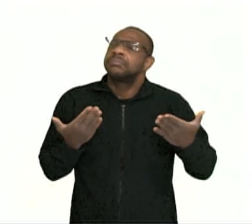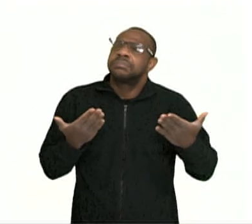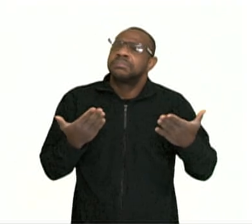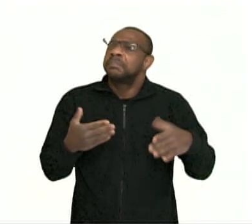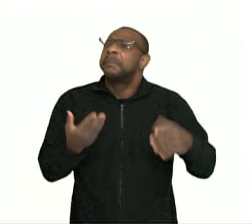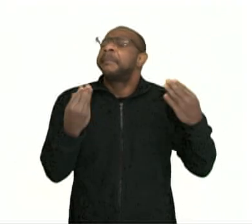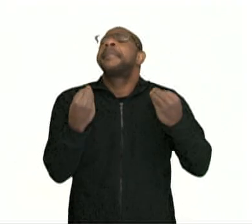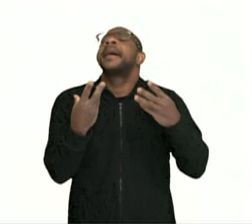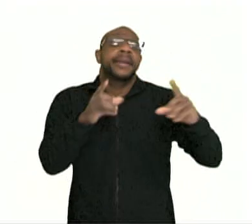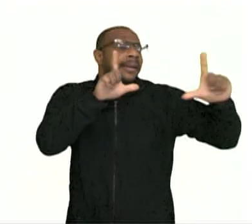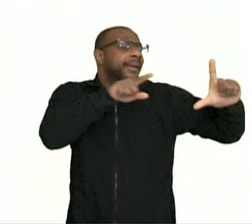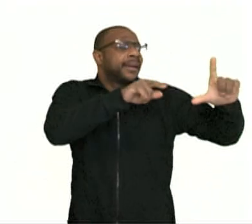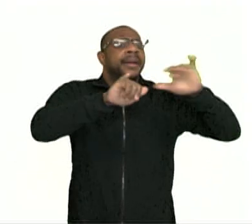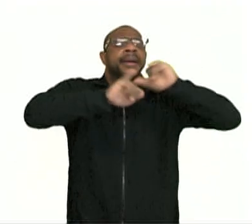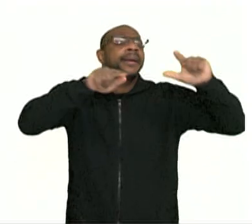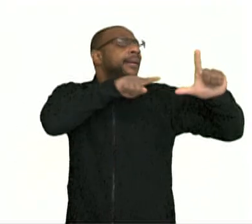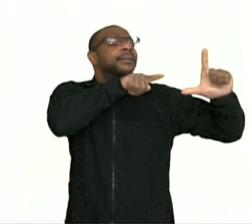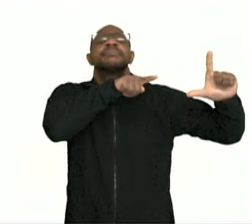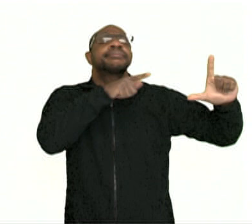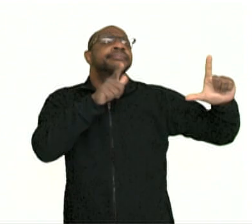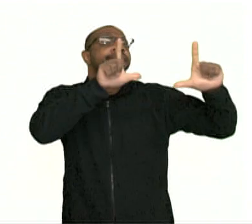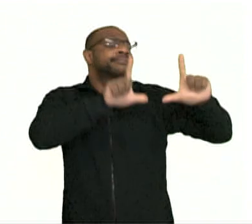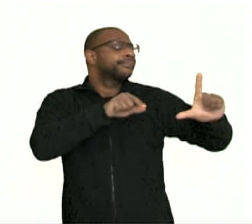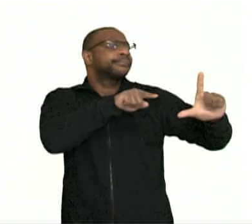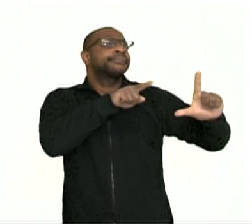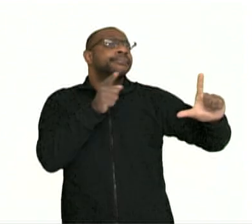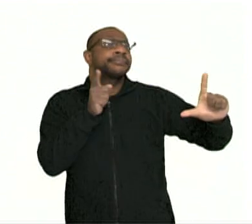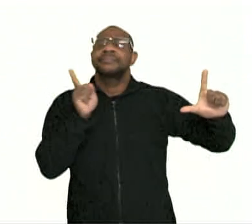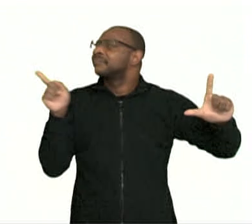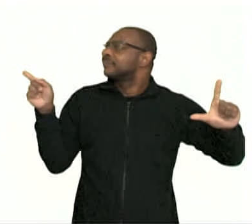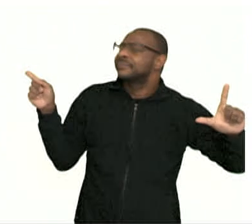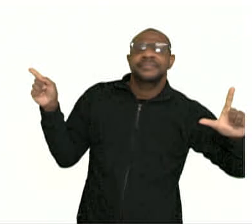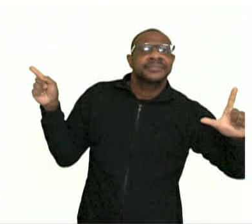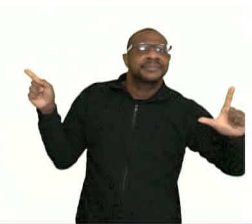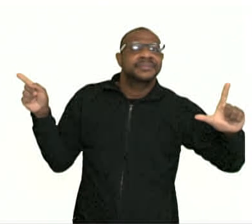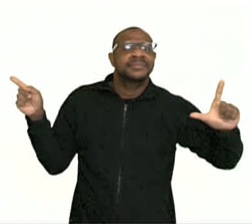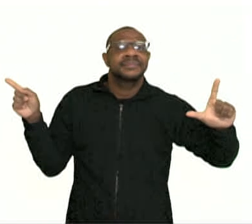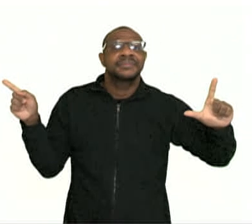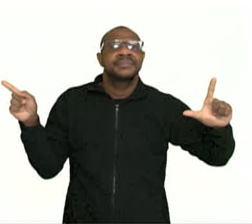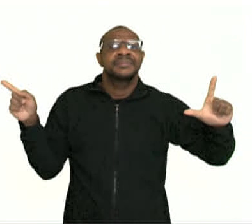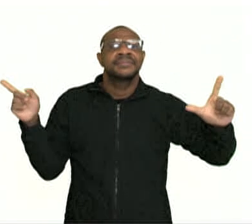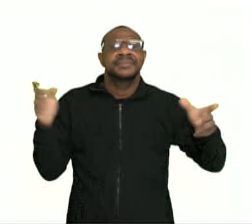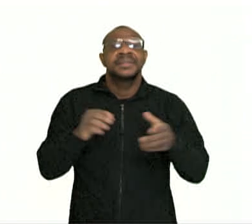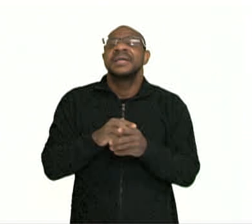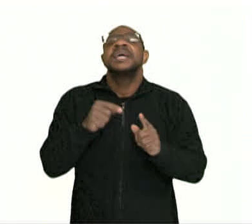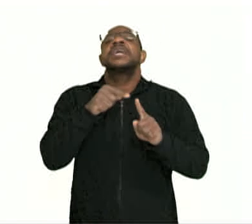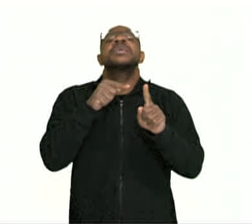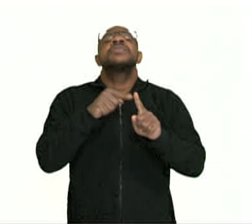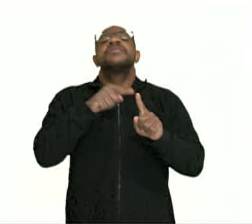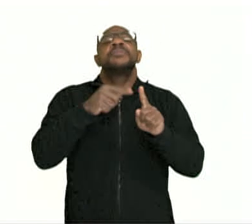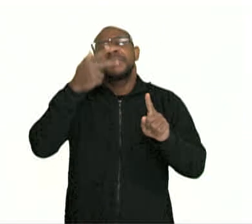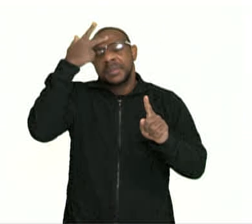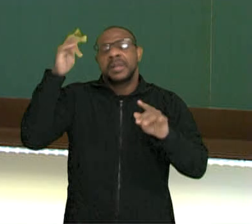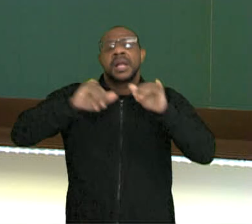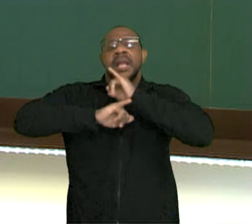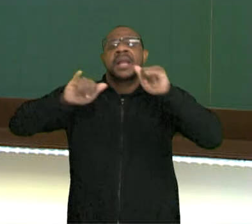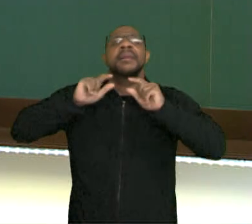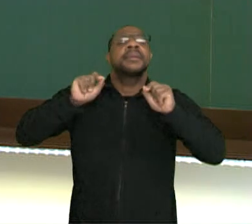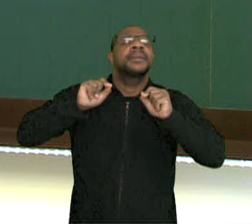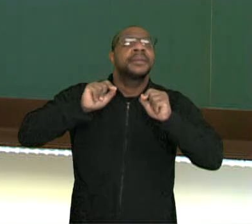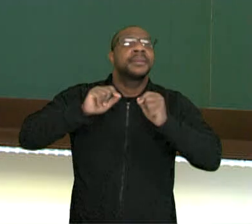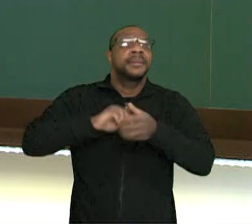a finalidade desse panfleto e está voltado para que tipo de conscientização? Então, ele é voltado